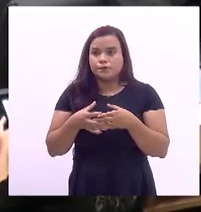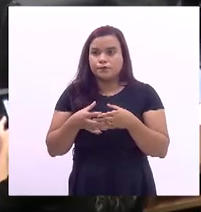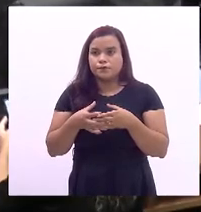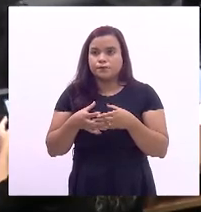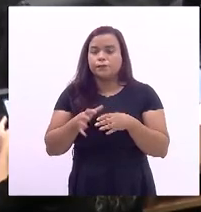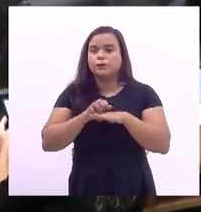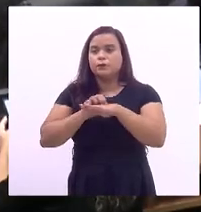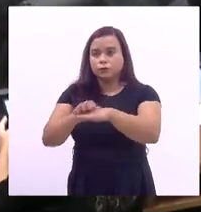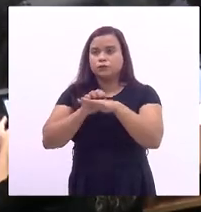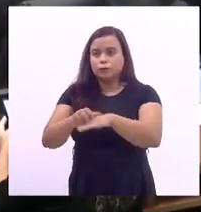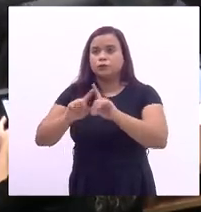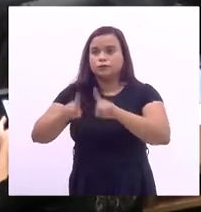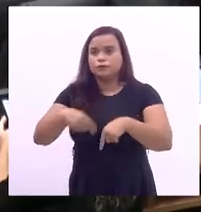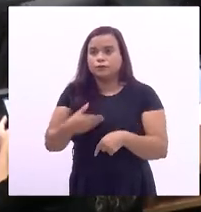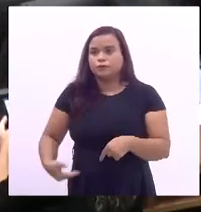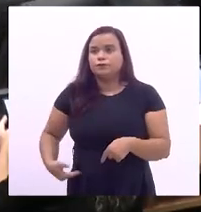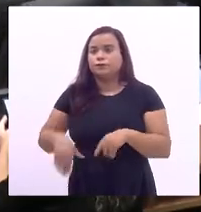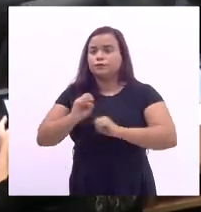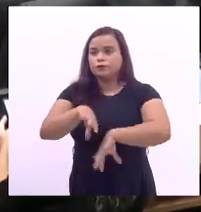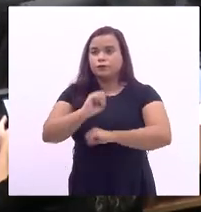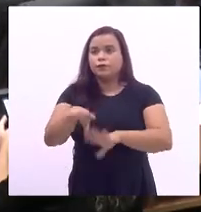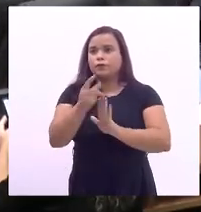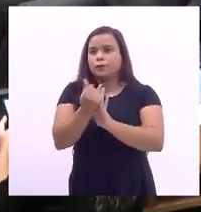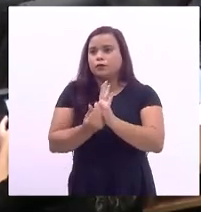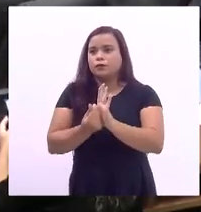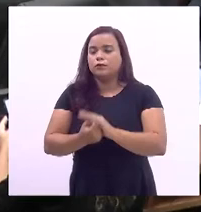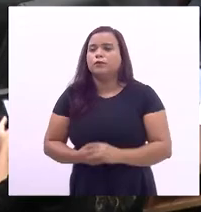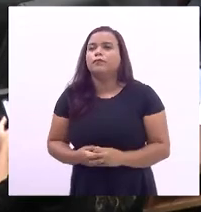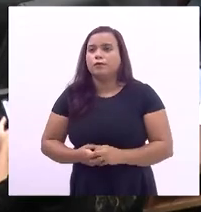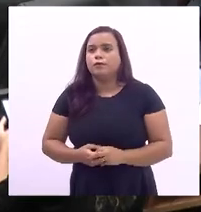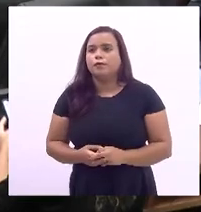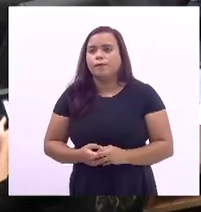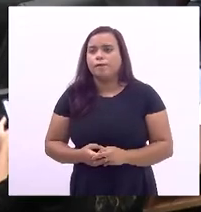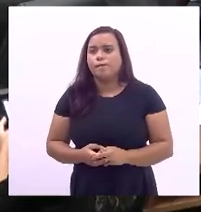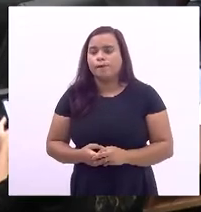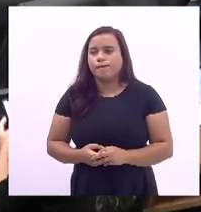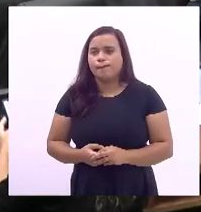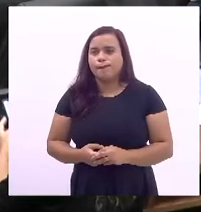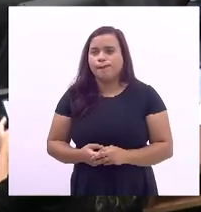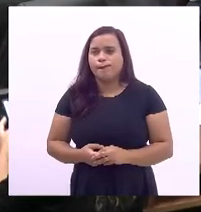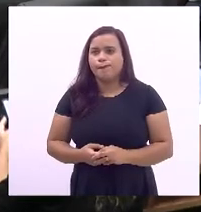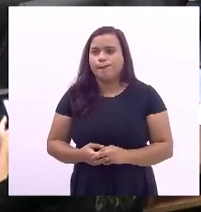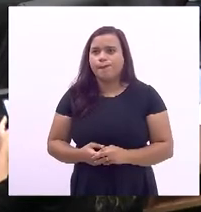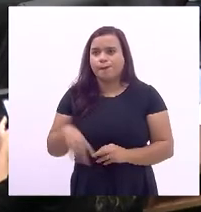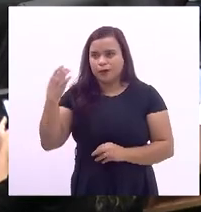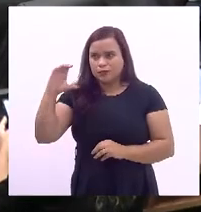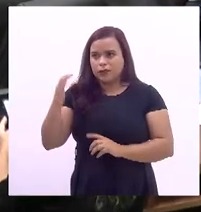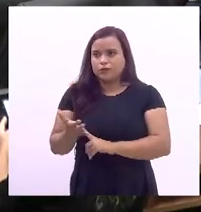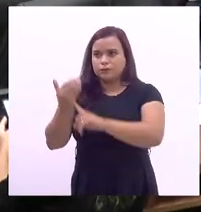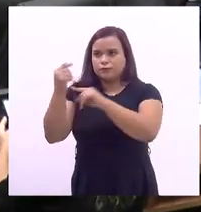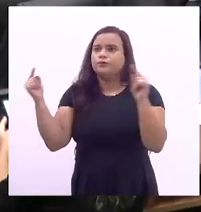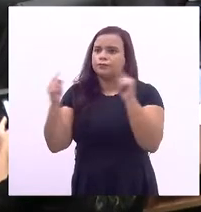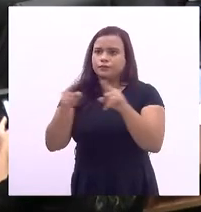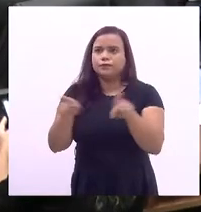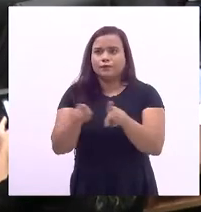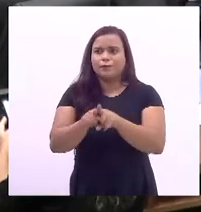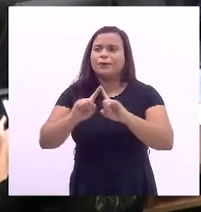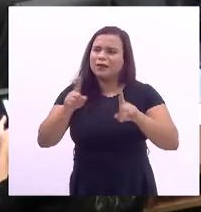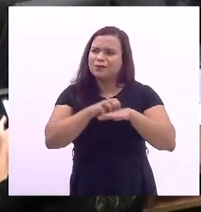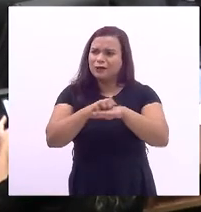o transporte servidor de pública educação e orçamento pela Ciência e Tecnologia tem tudo a ver agora